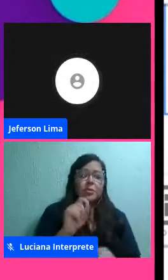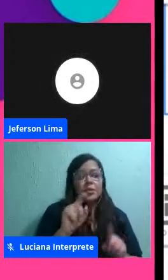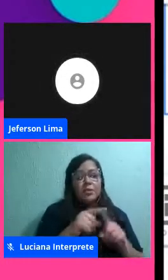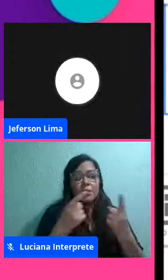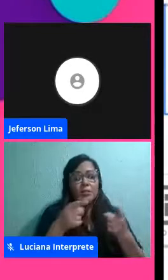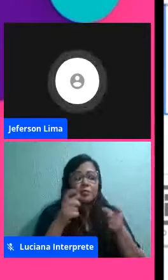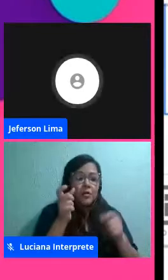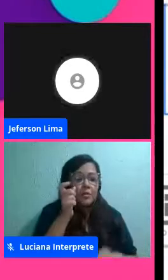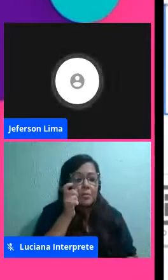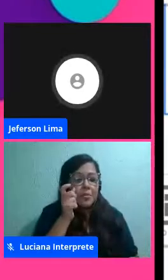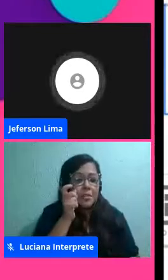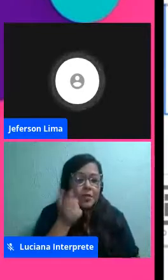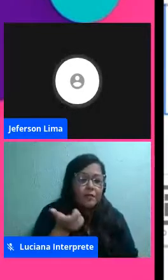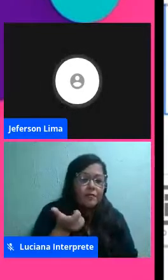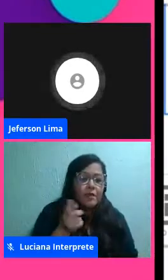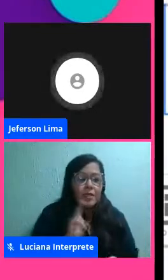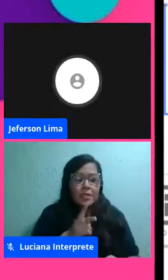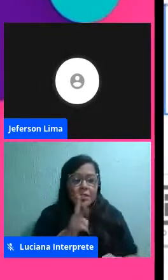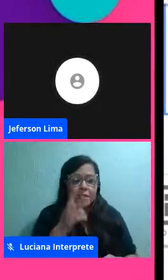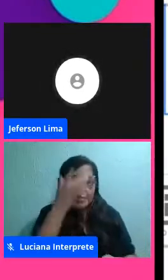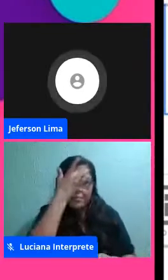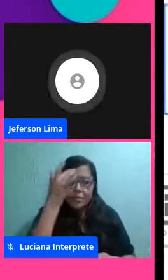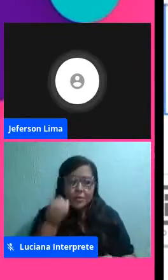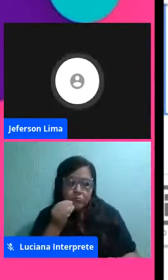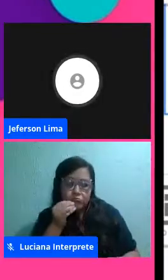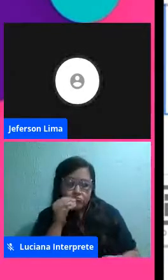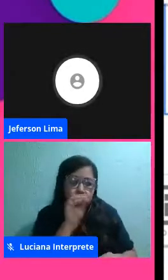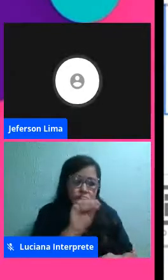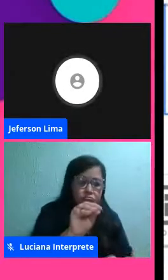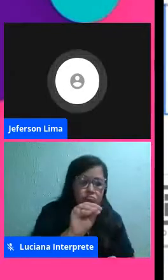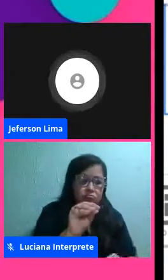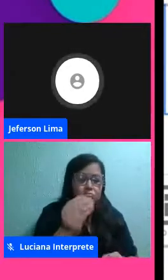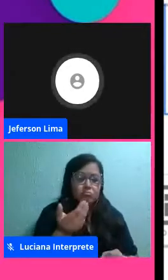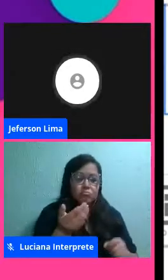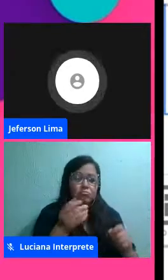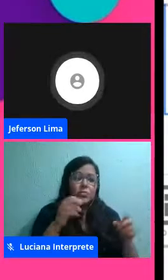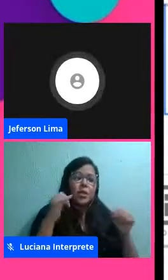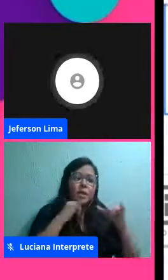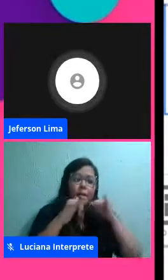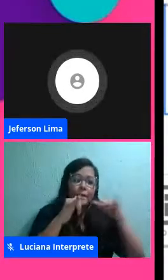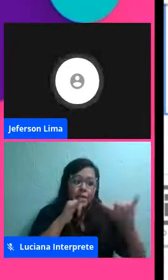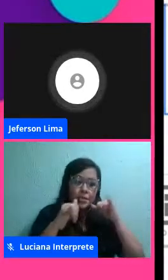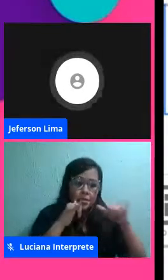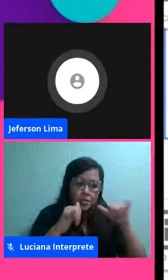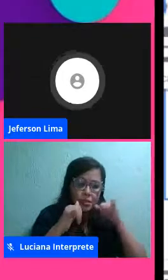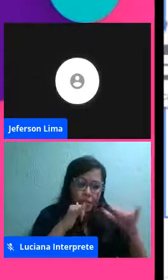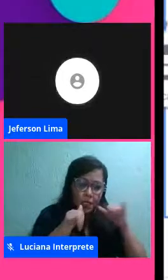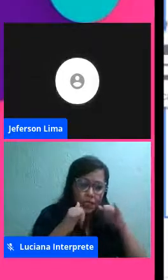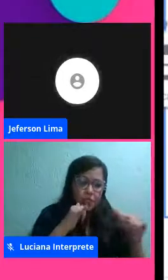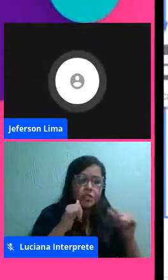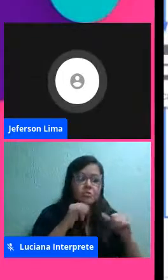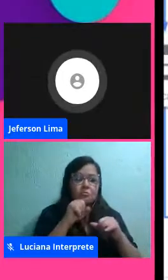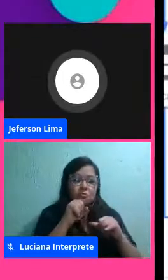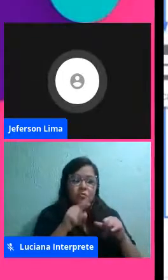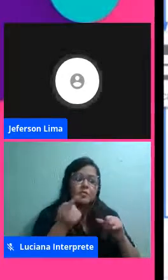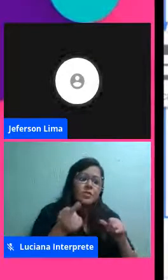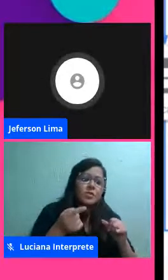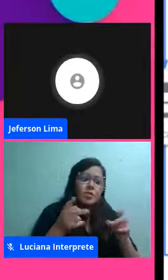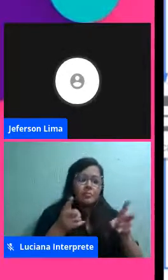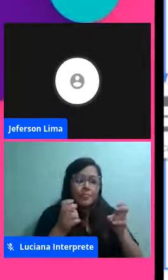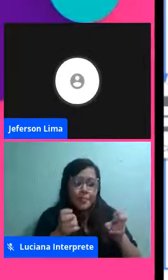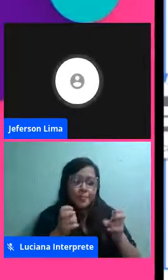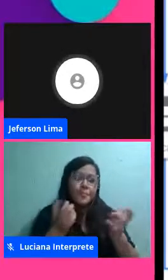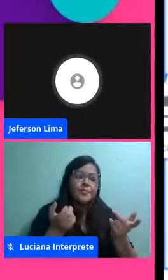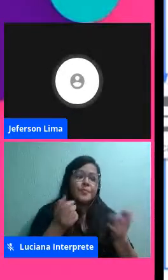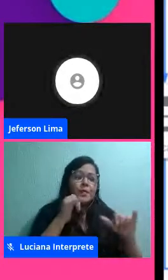alguém publicar uma mensagem nesse cara. E toda vez que alguém publicar uma mensagem nesse cara, a gente vai pegar essa informação e jogar ela